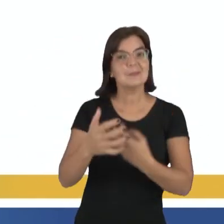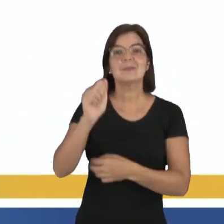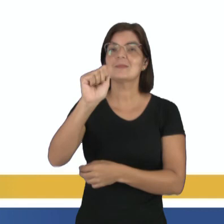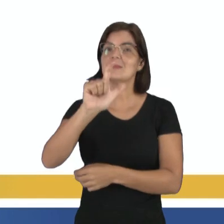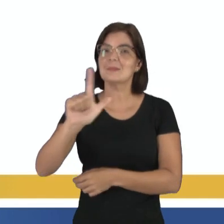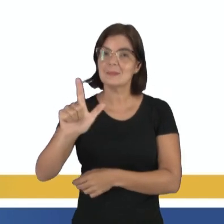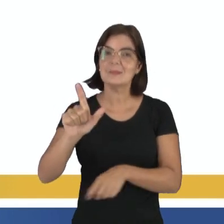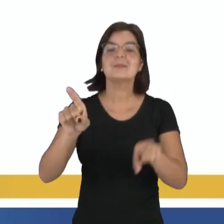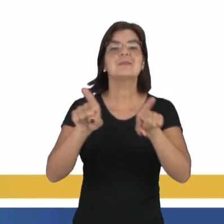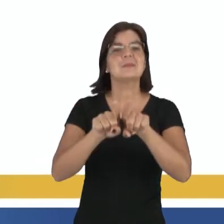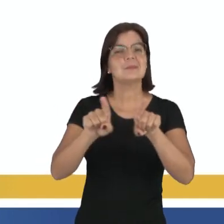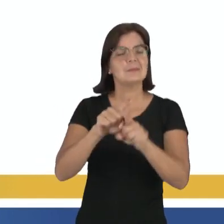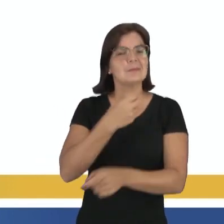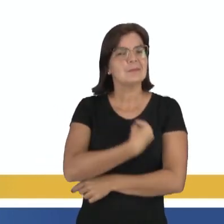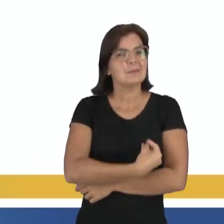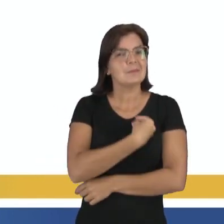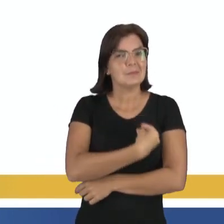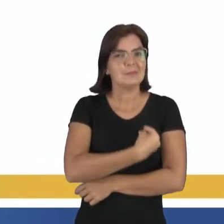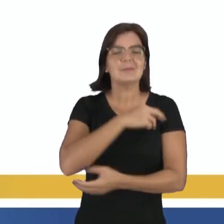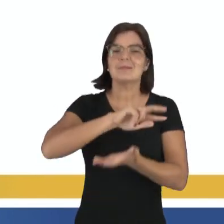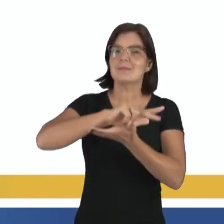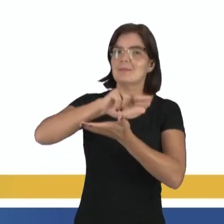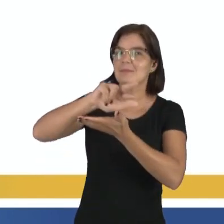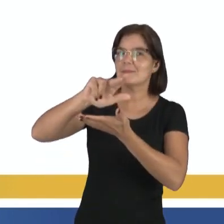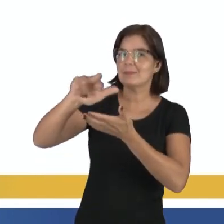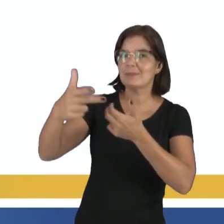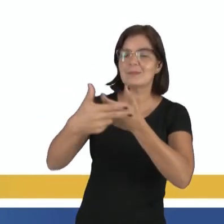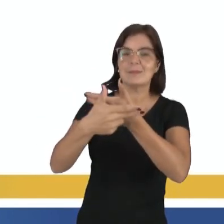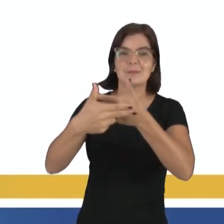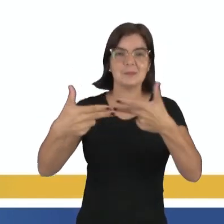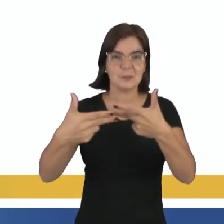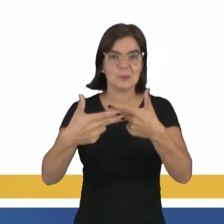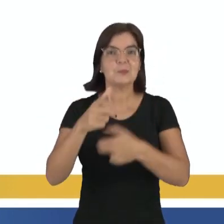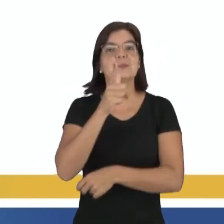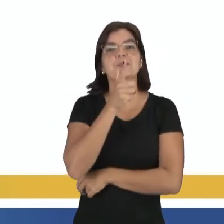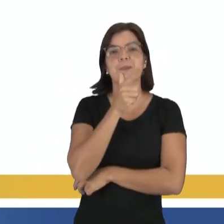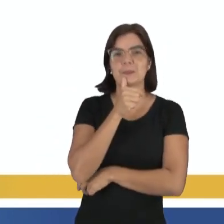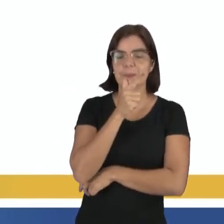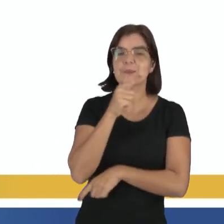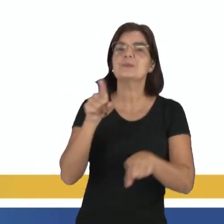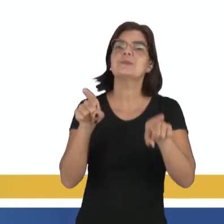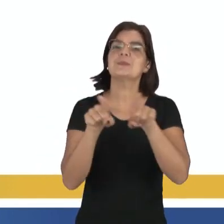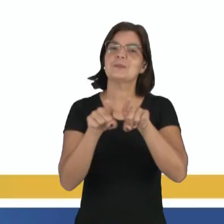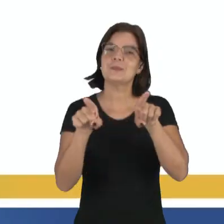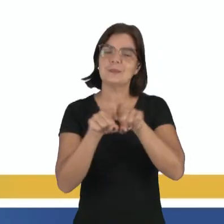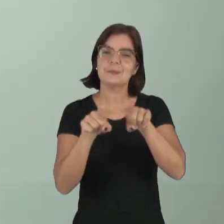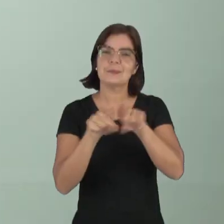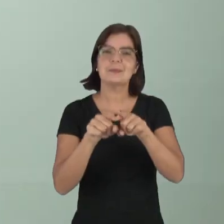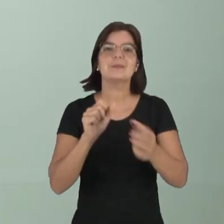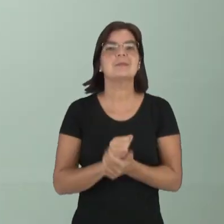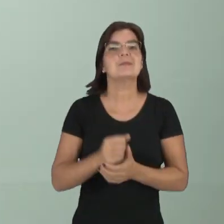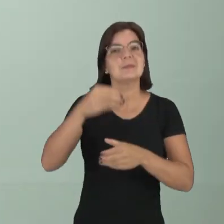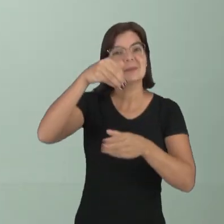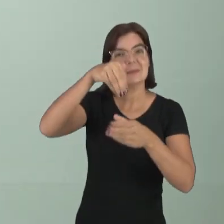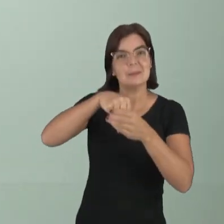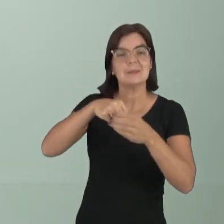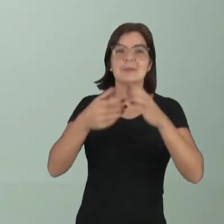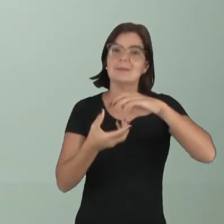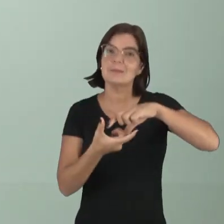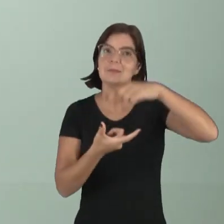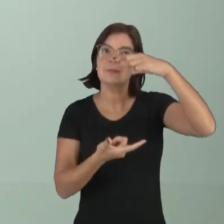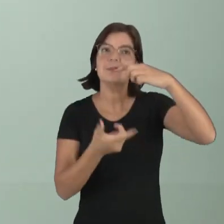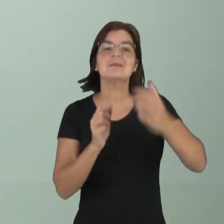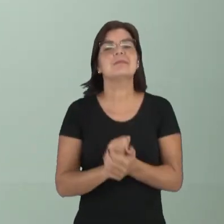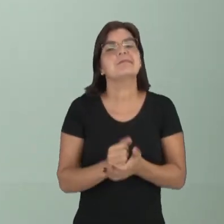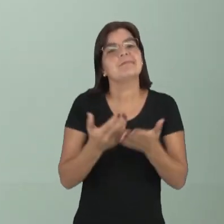do alumínio, que está presente em vários produtos líquidos que são envasados dentro das latinhas. Muito